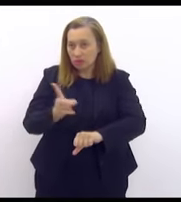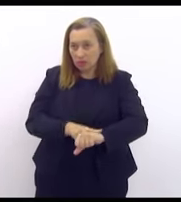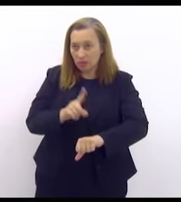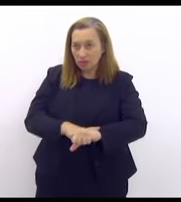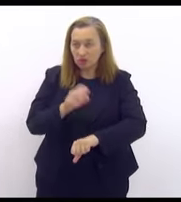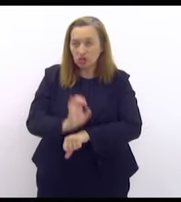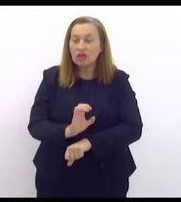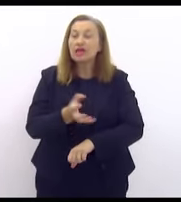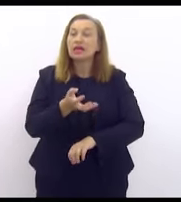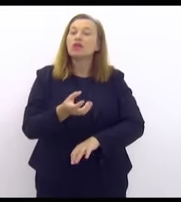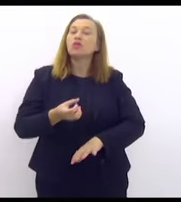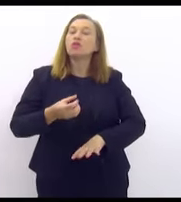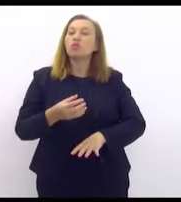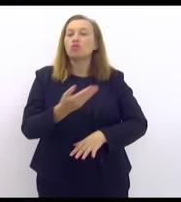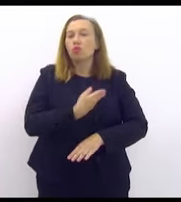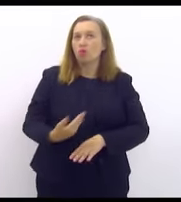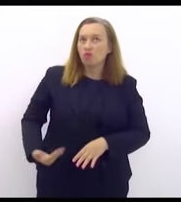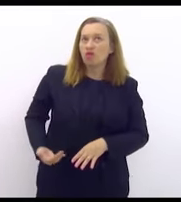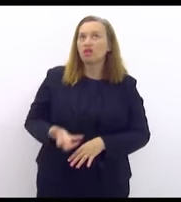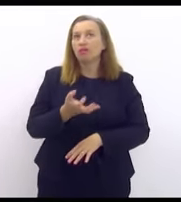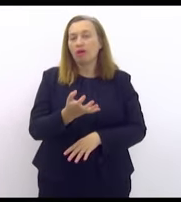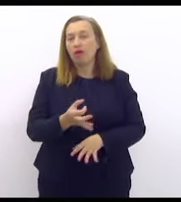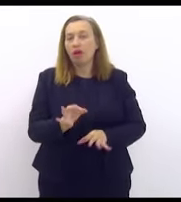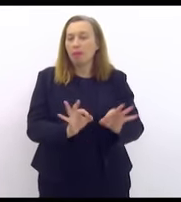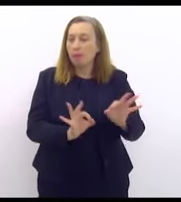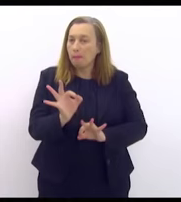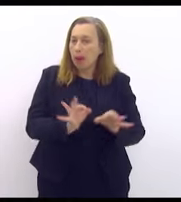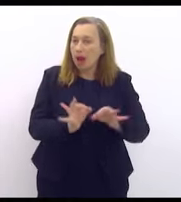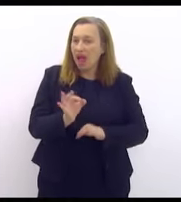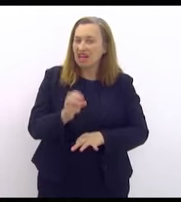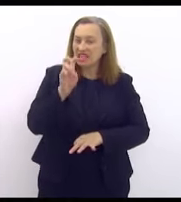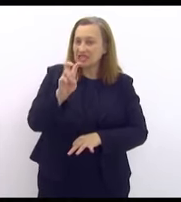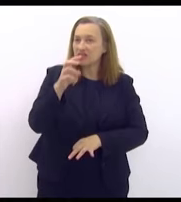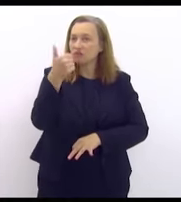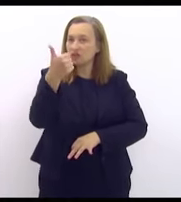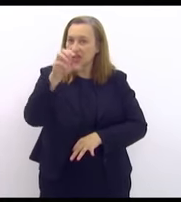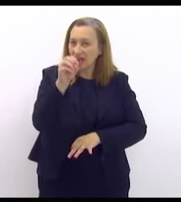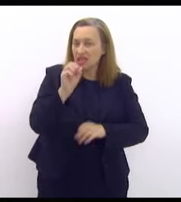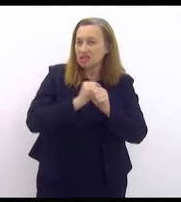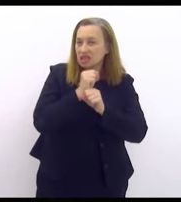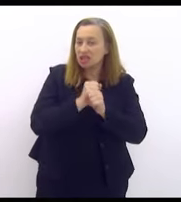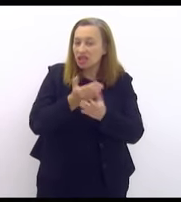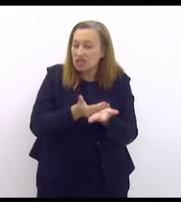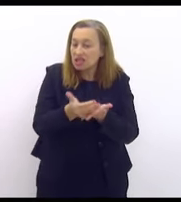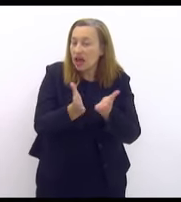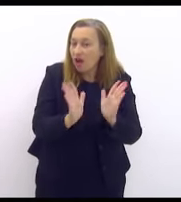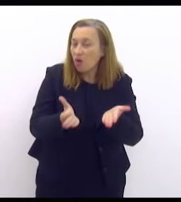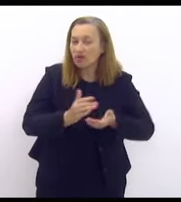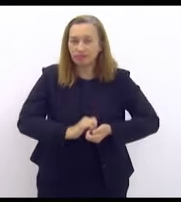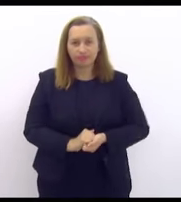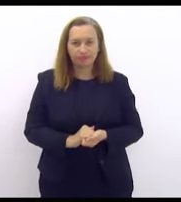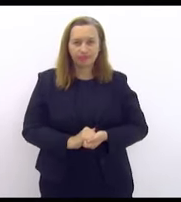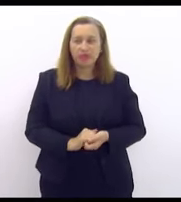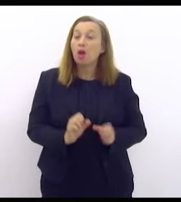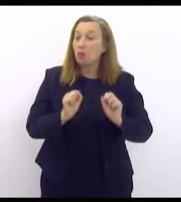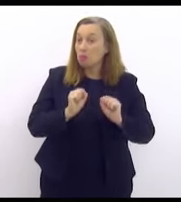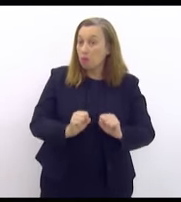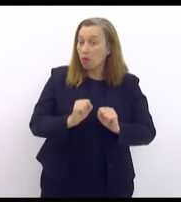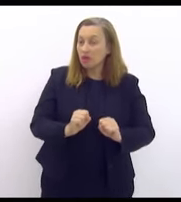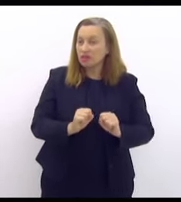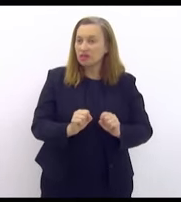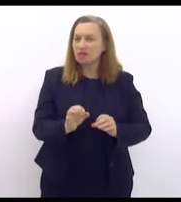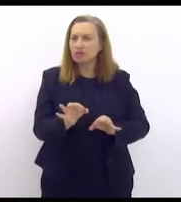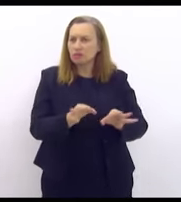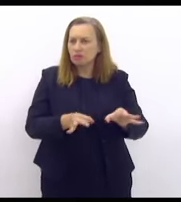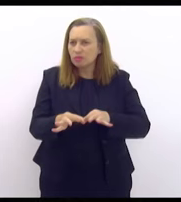governo quer fazer o planejamento do Estado para daqui a 5, 6 anos, 10 anos, ele tem que ter um planejamento iniciando agora, para que ele possa fazer seus